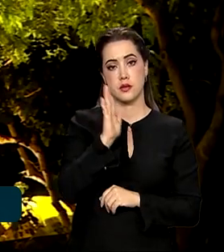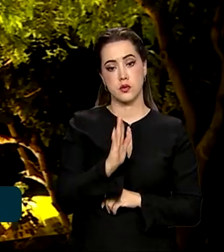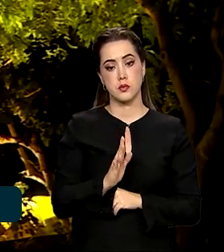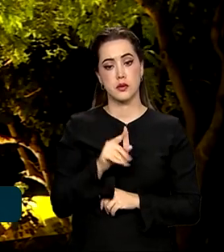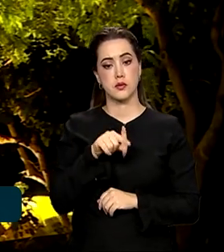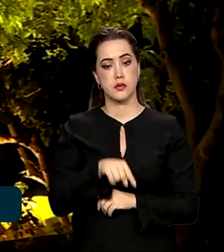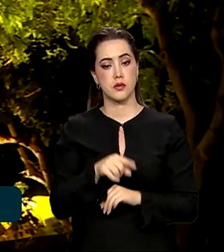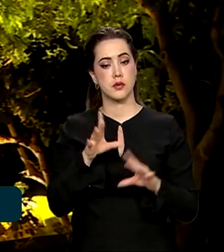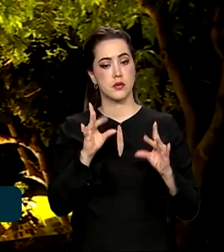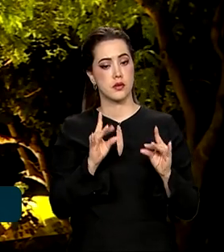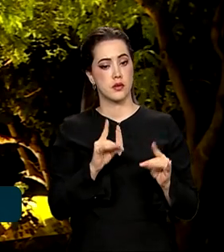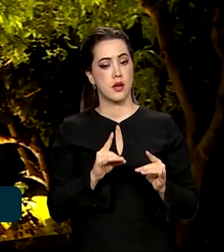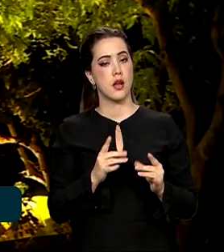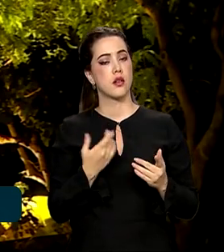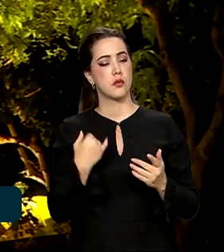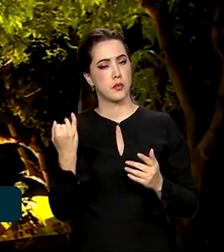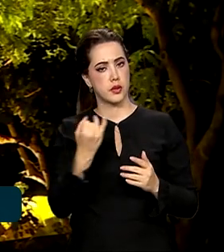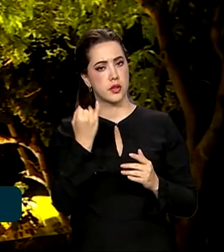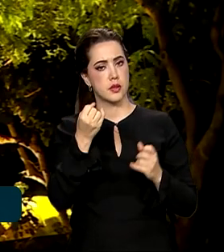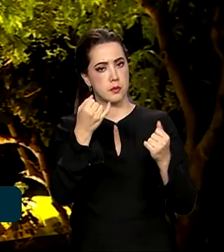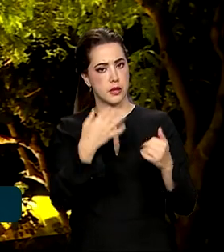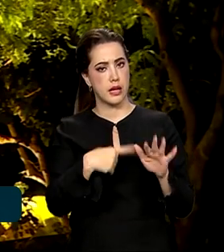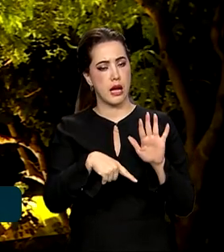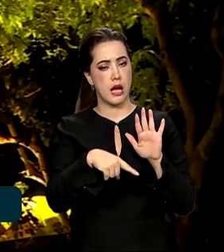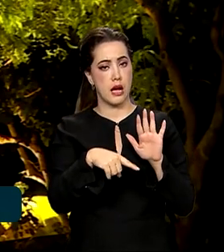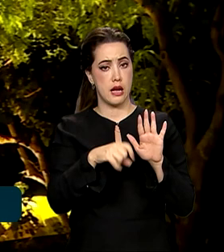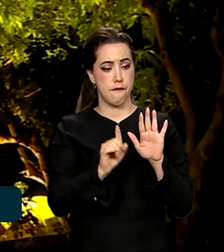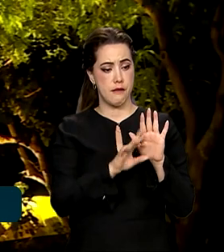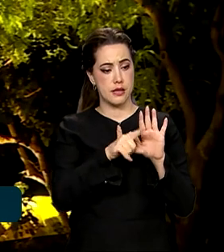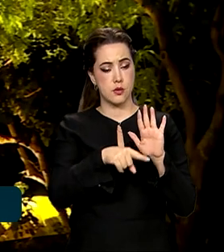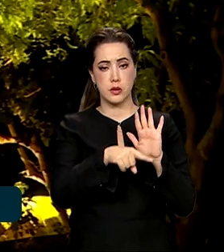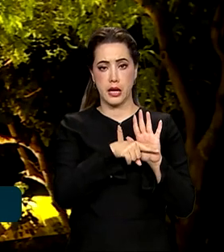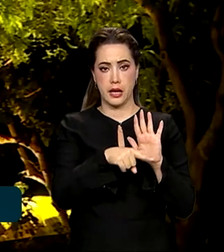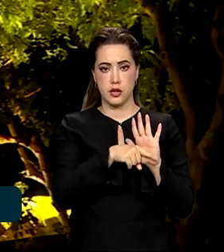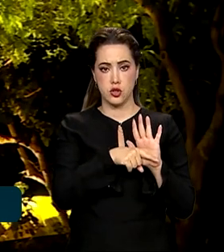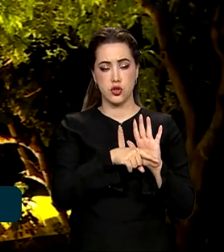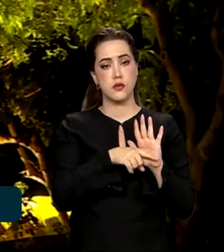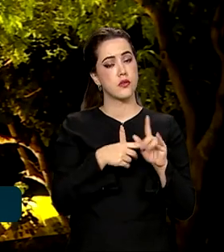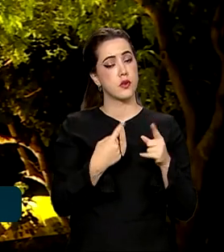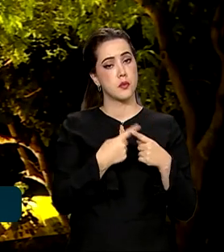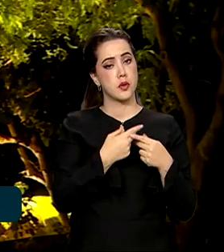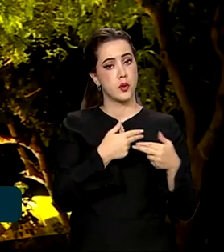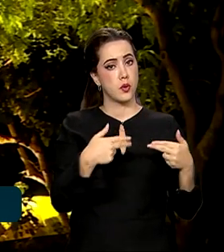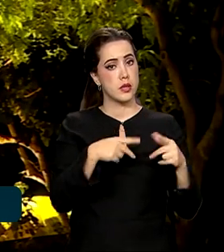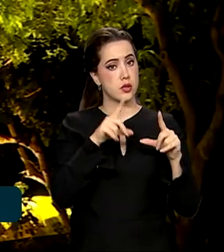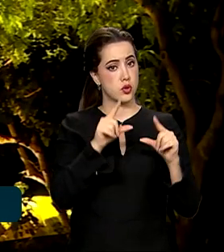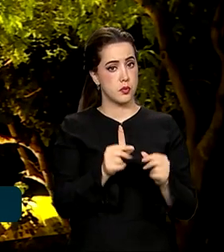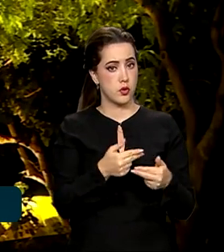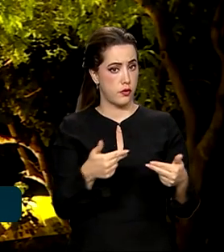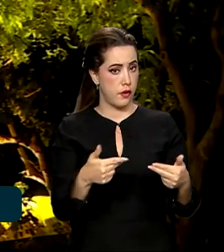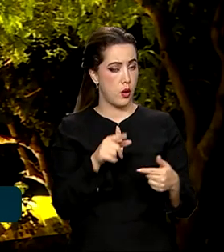aqui eu destaco a deflação no mês de junho, com queda de preço de